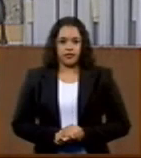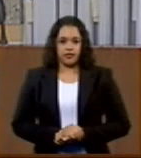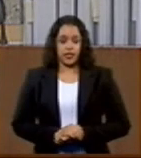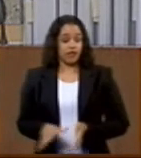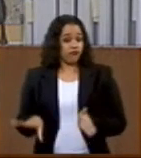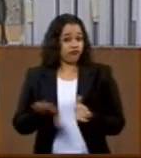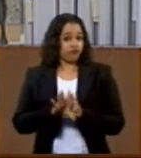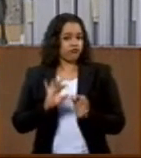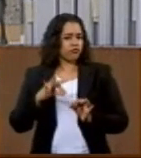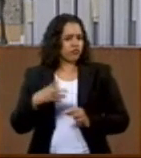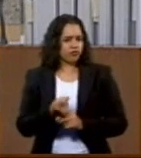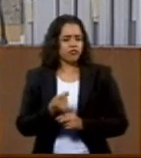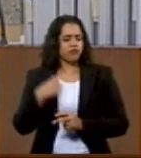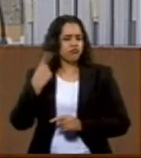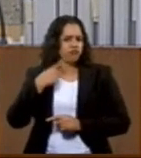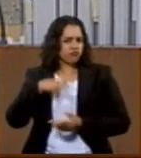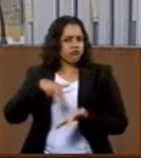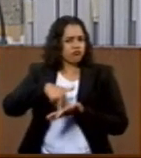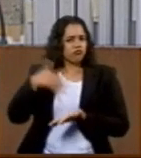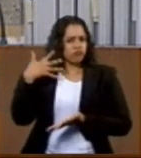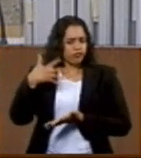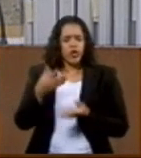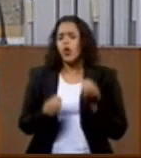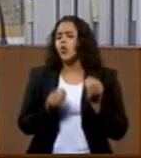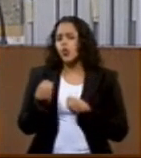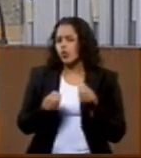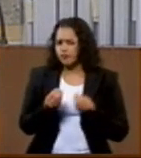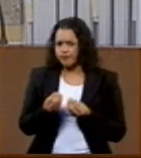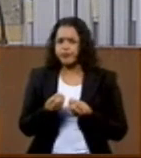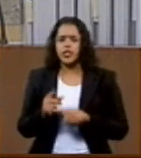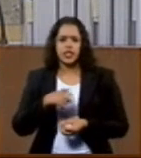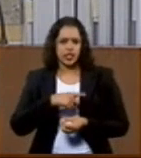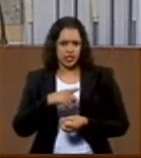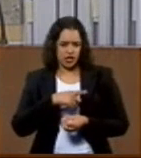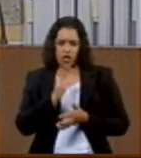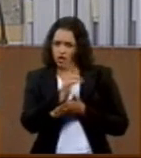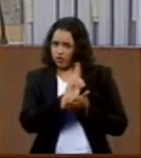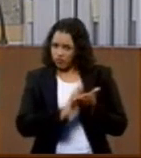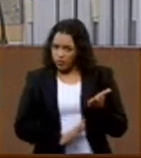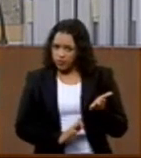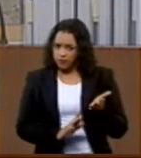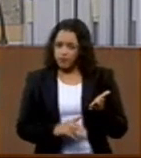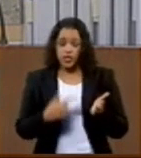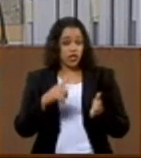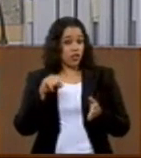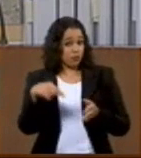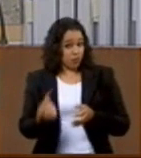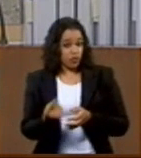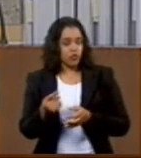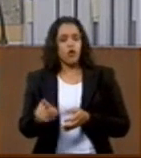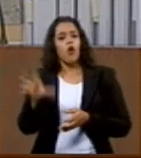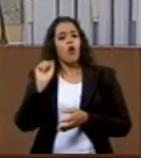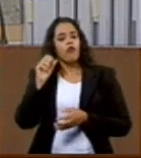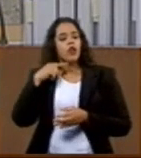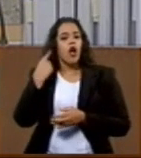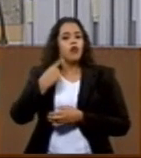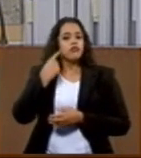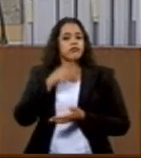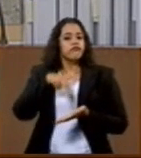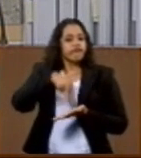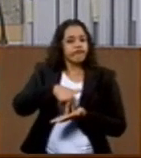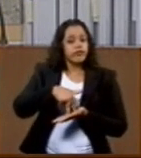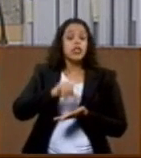Neves. Nós procederemos da seguinte forma, nós faremos o relatório e ouviremos os senhores advogados e